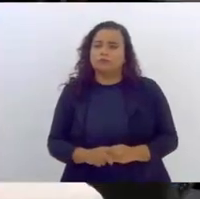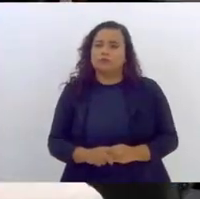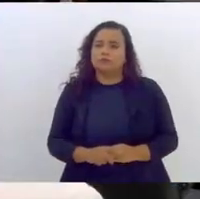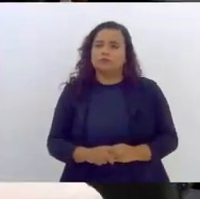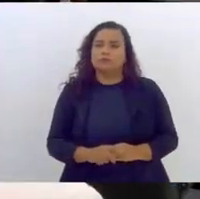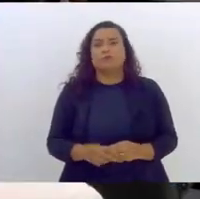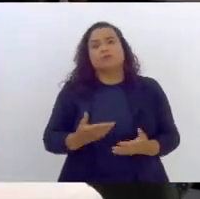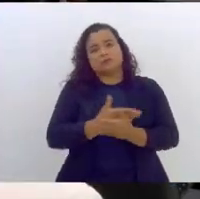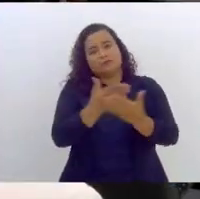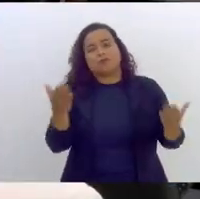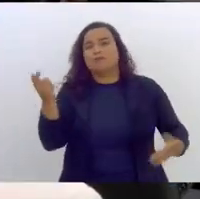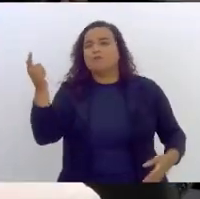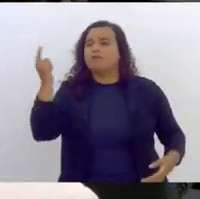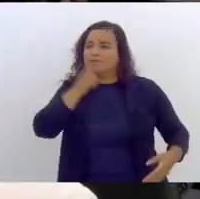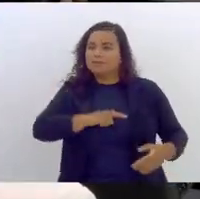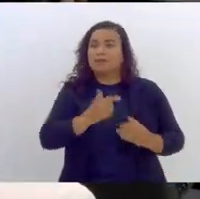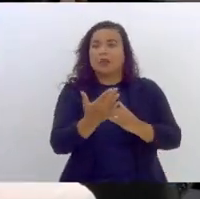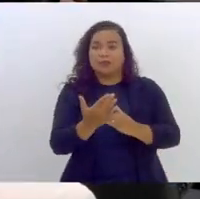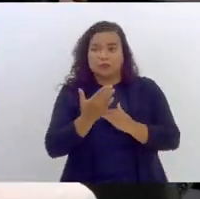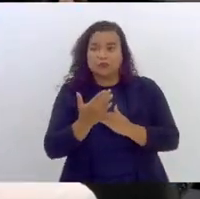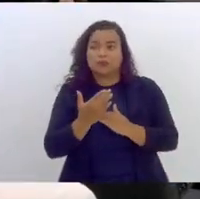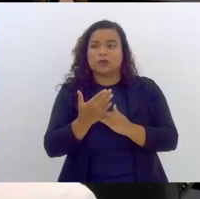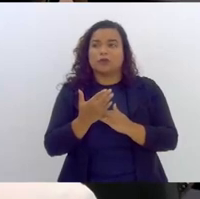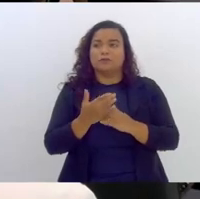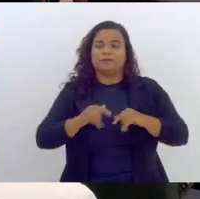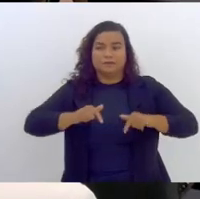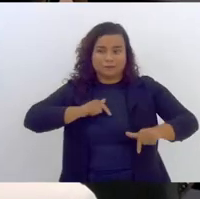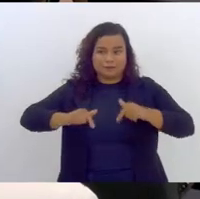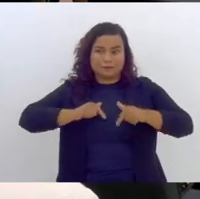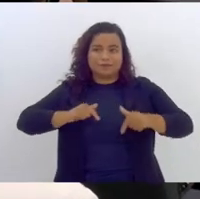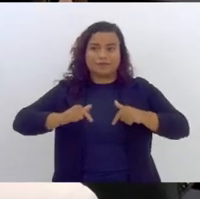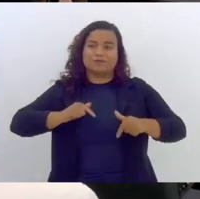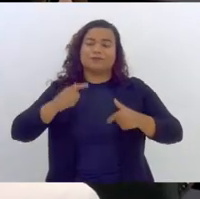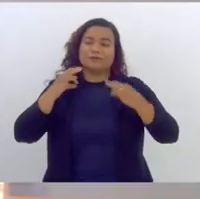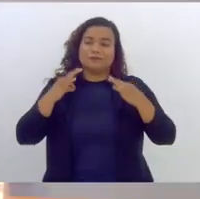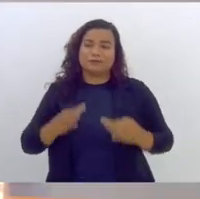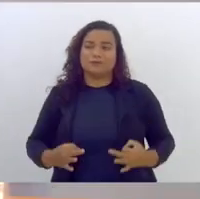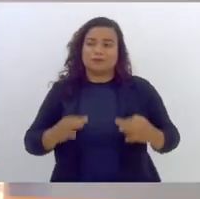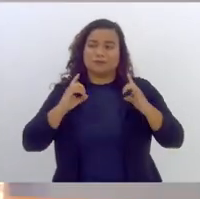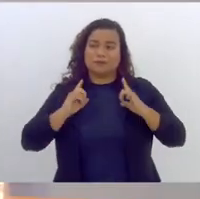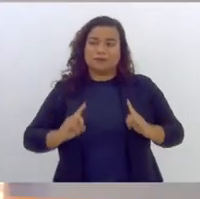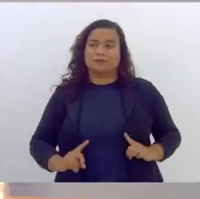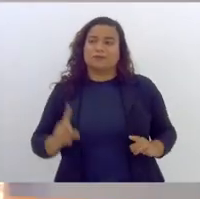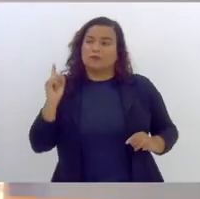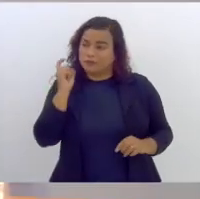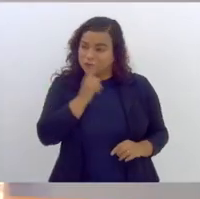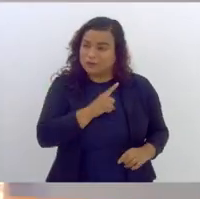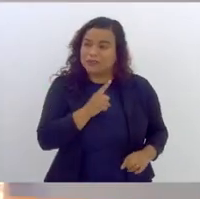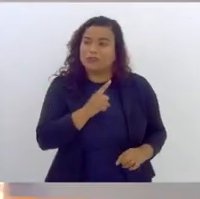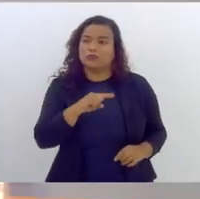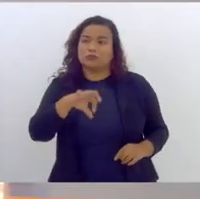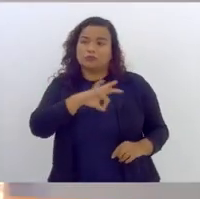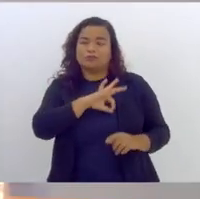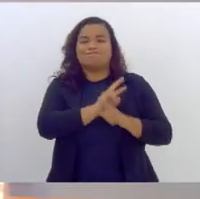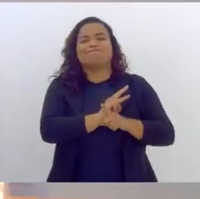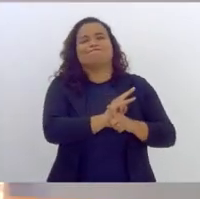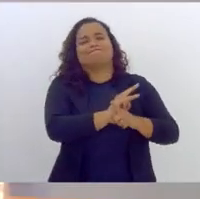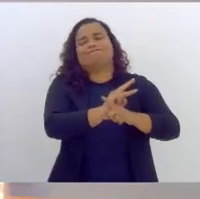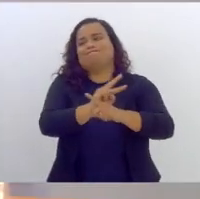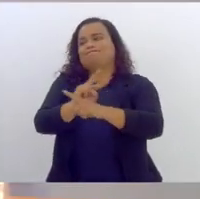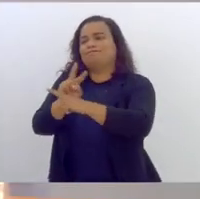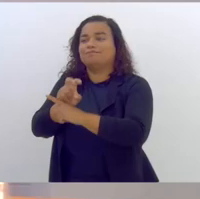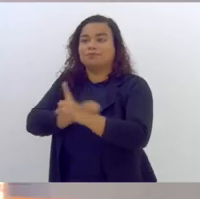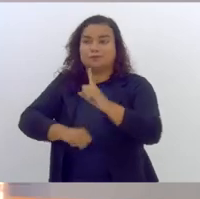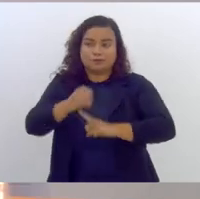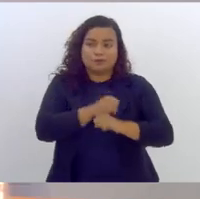para que vocês possam nos ajudar nesta tarefa tão digna e tão difícil que é proteger a